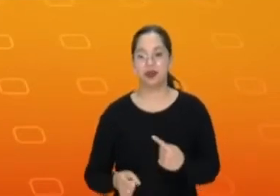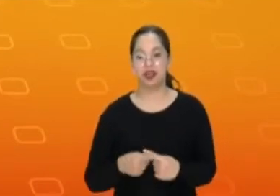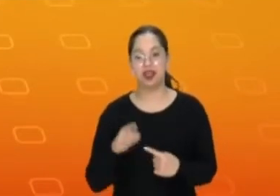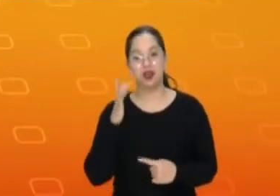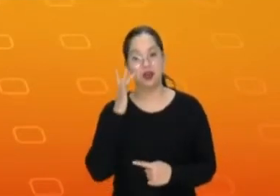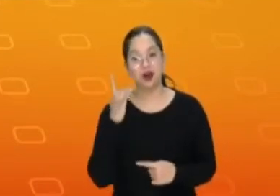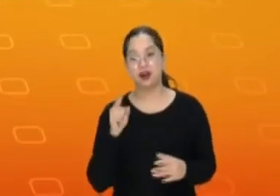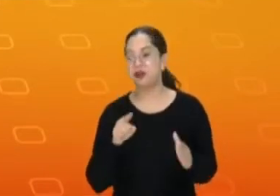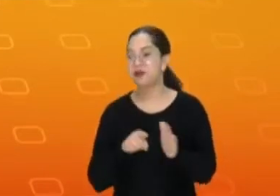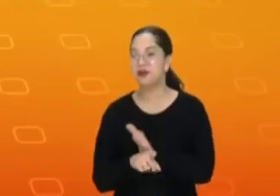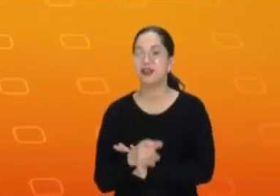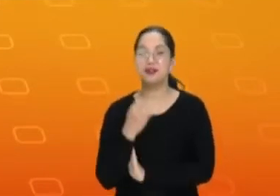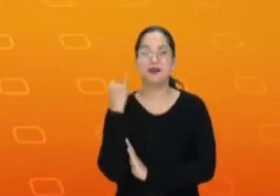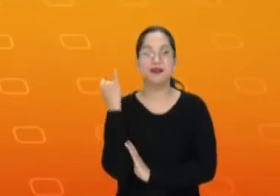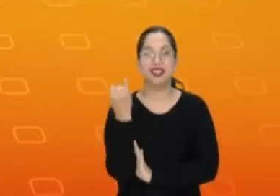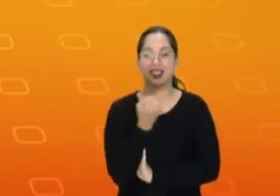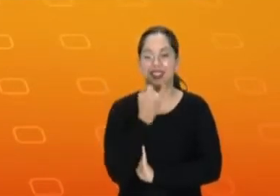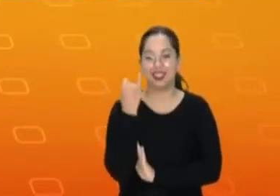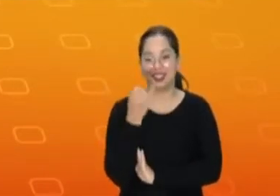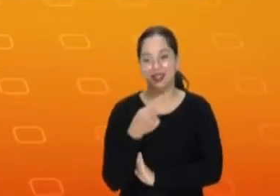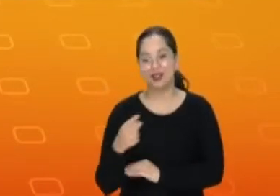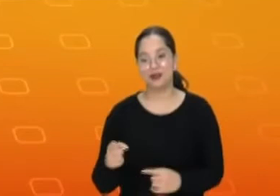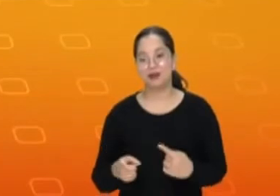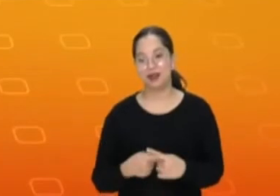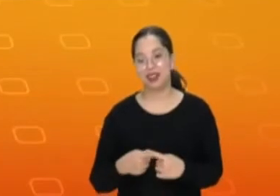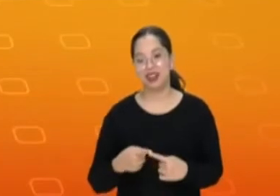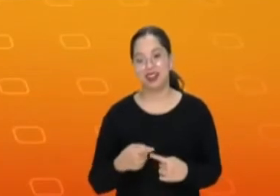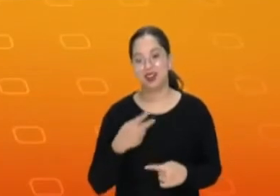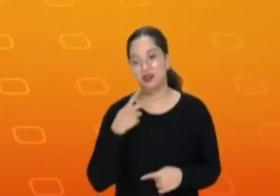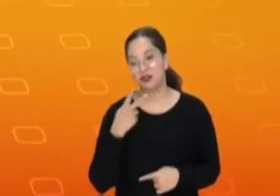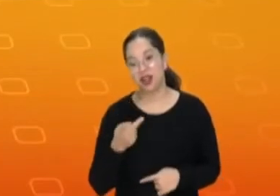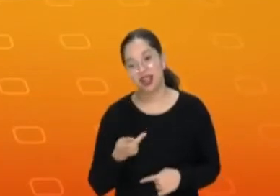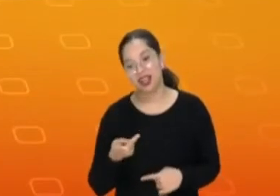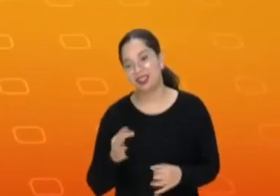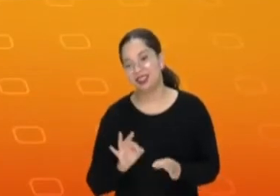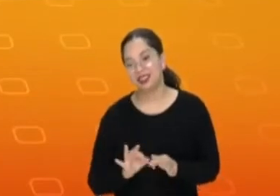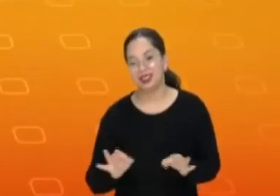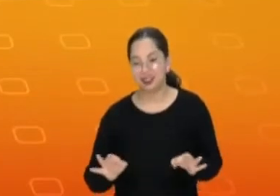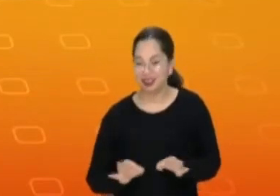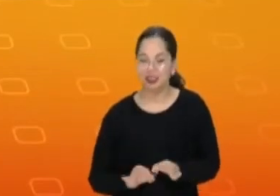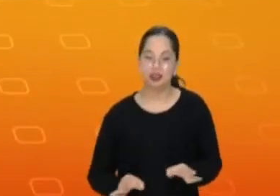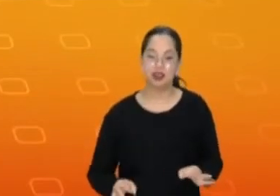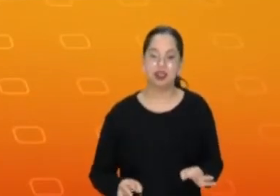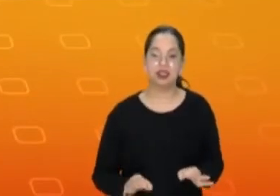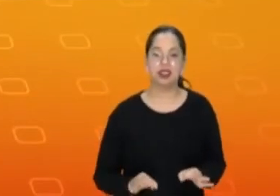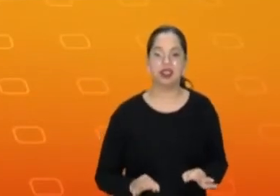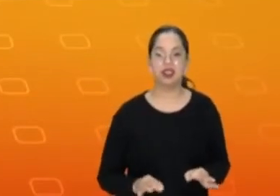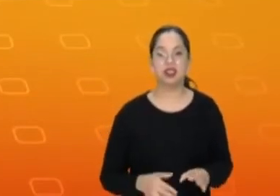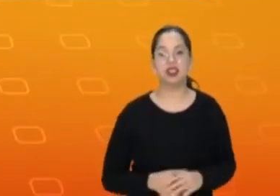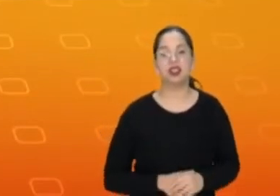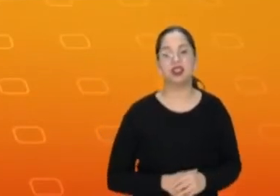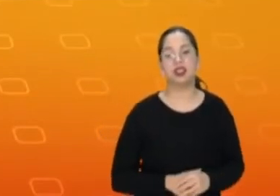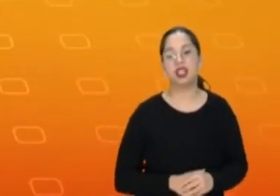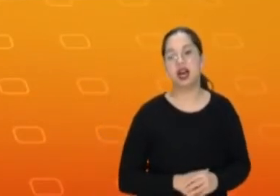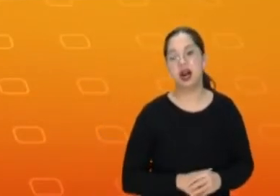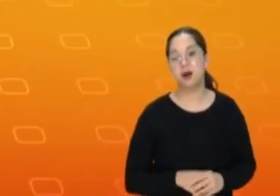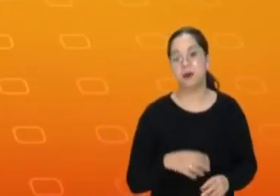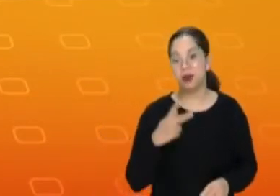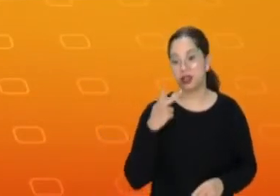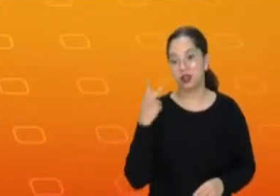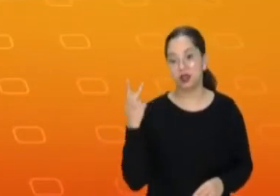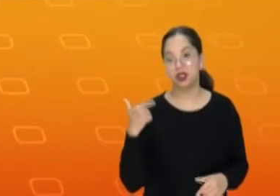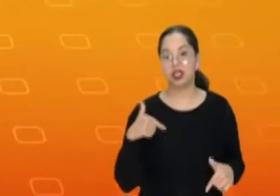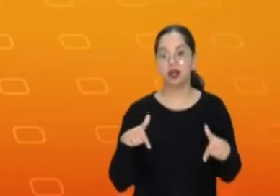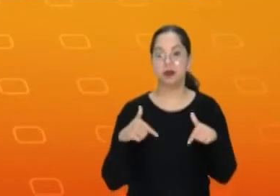comentei de uma forma muito rasa que, em termos de pessoas, a gente ia ter que trabalhar a cultura e